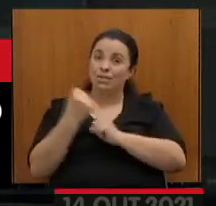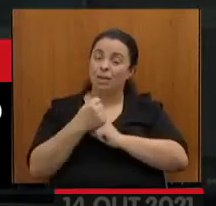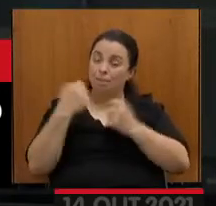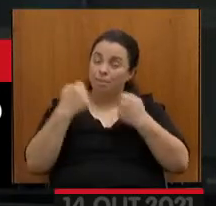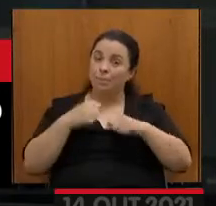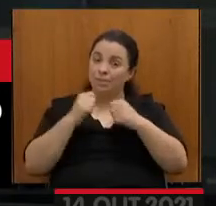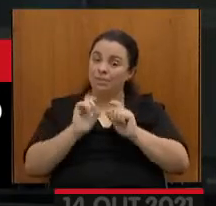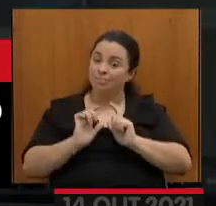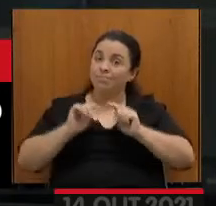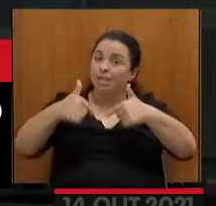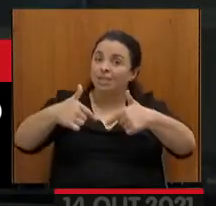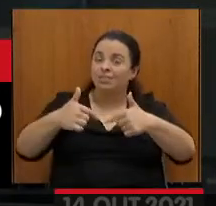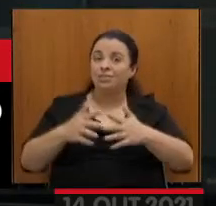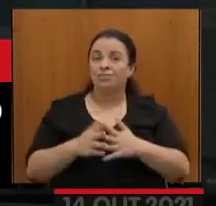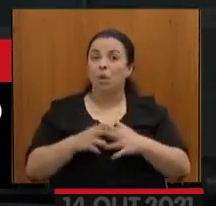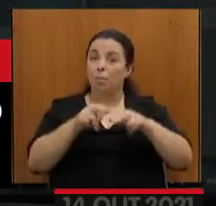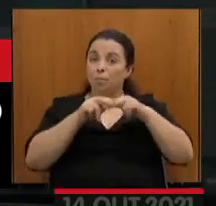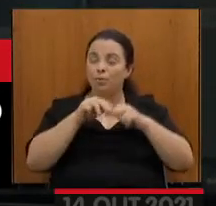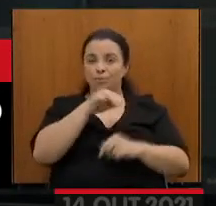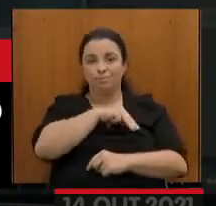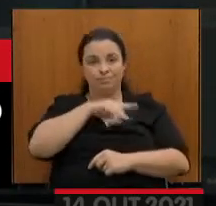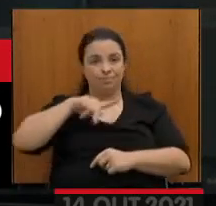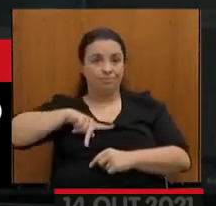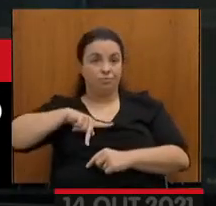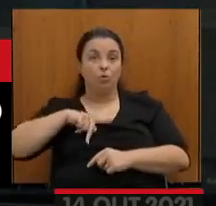que o Ministério Público começou a fazer.